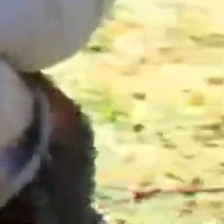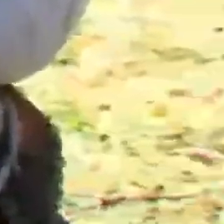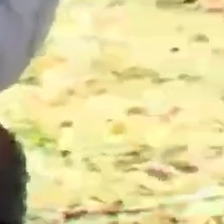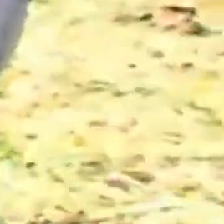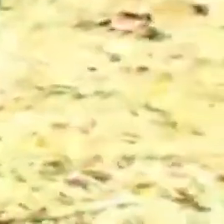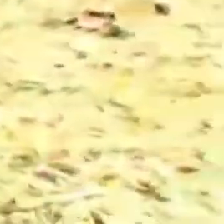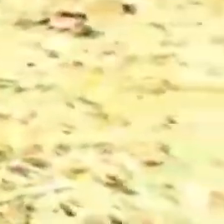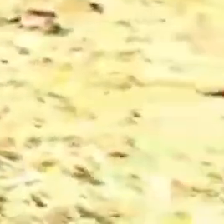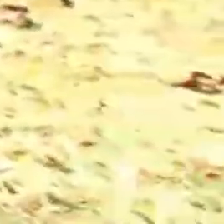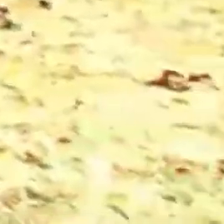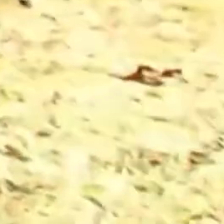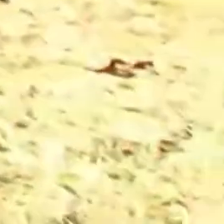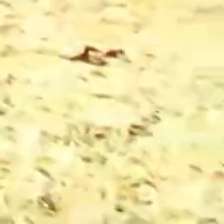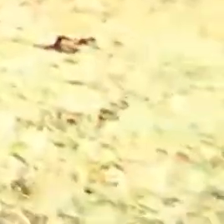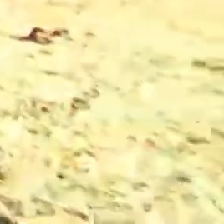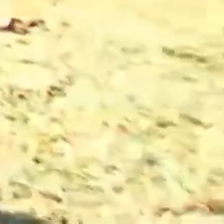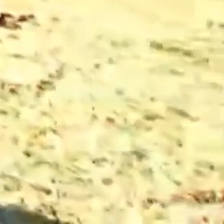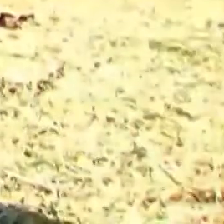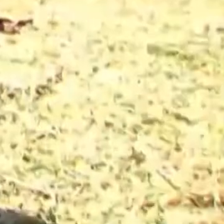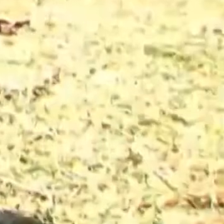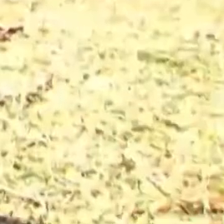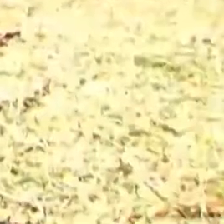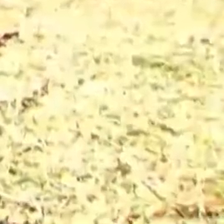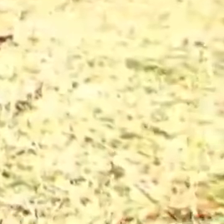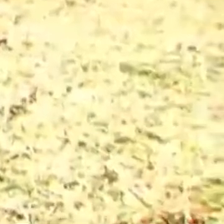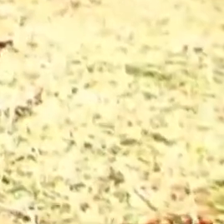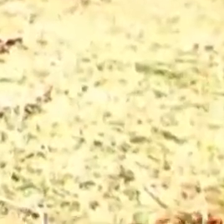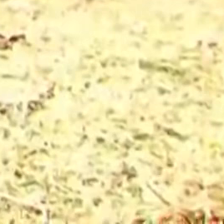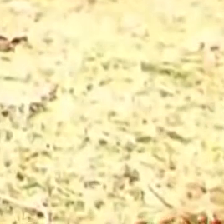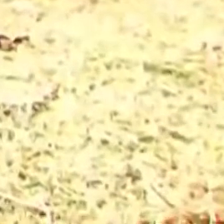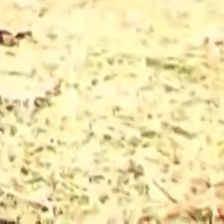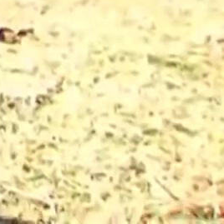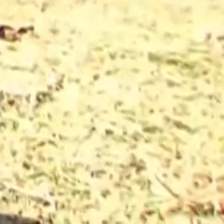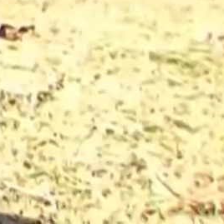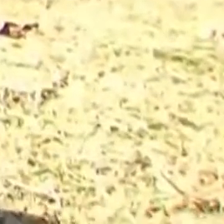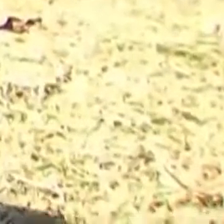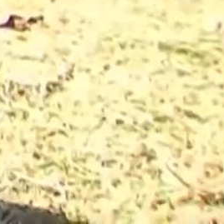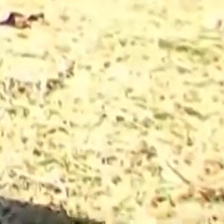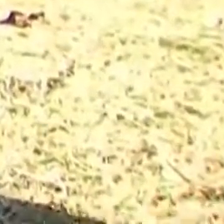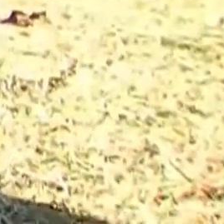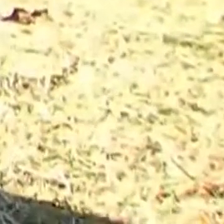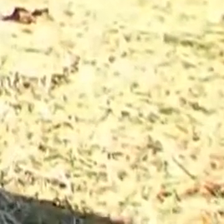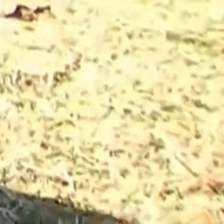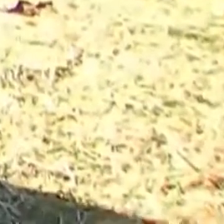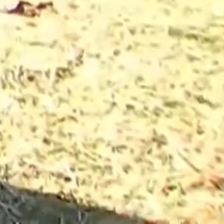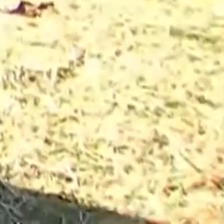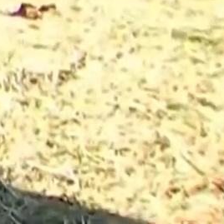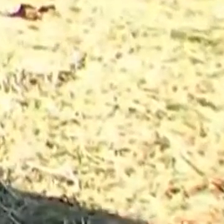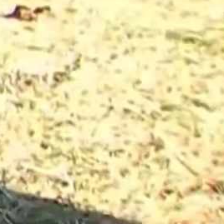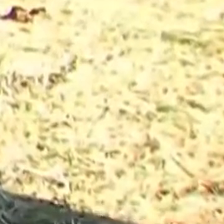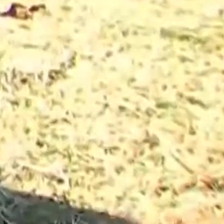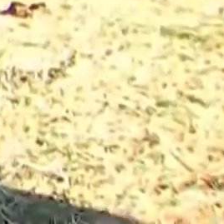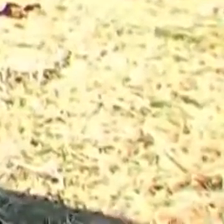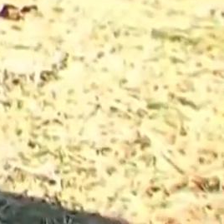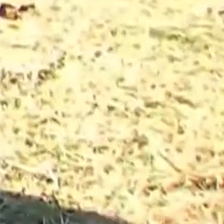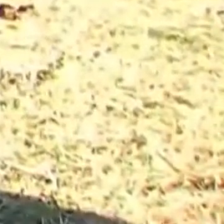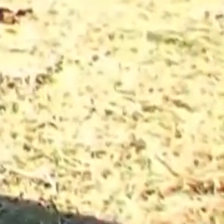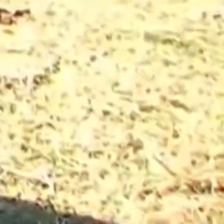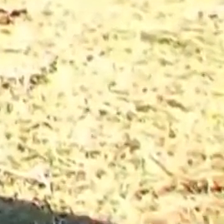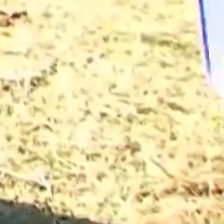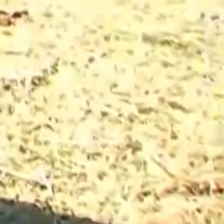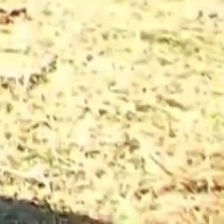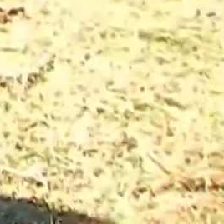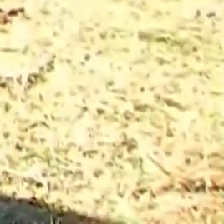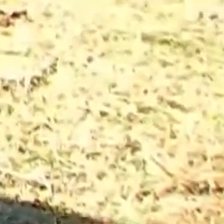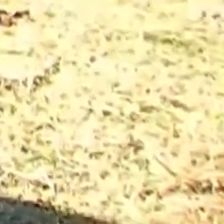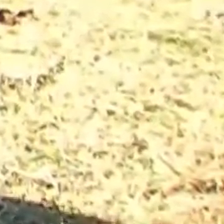vários fiozinhos amarelos, né? Ela simplesmente se apoia nessa planta aqui e consegue meio que entrar nela